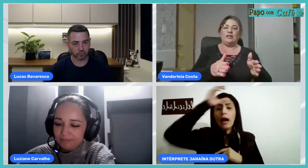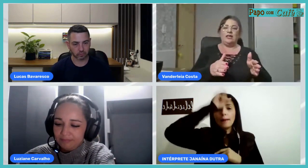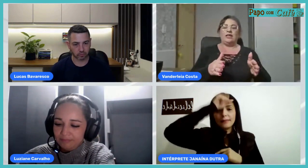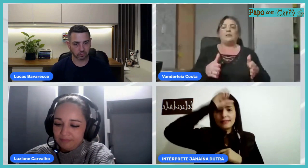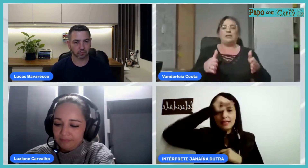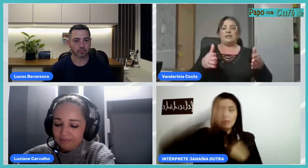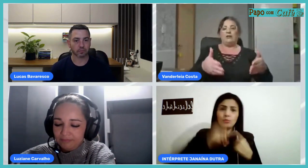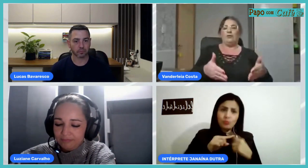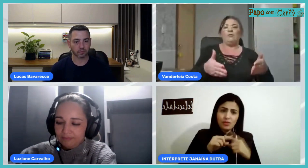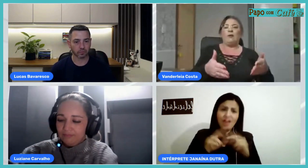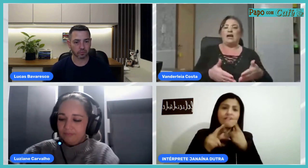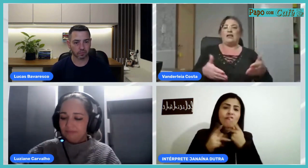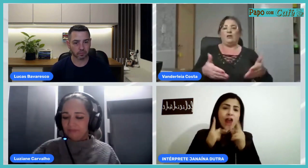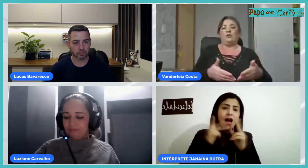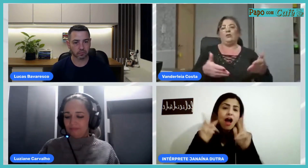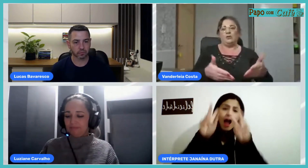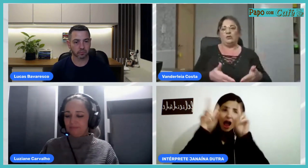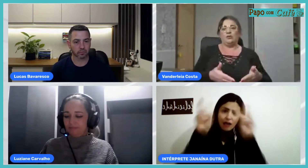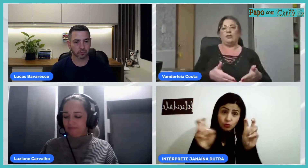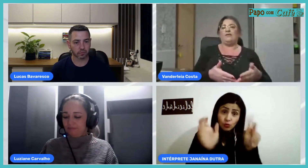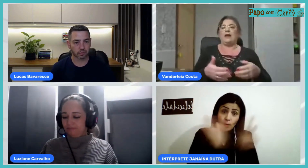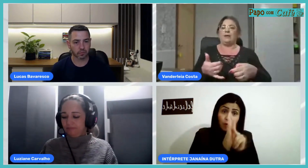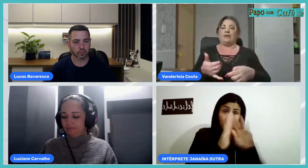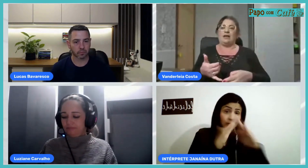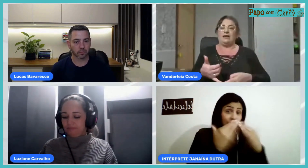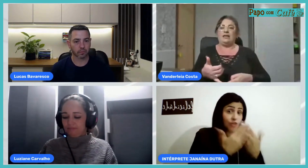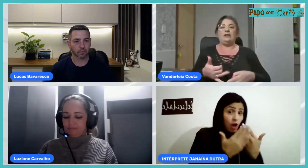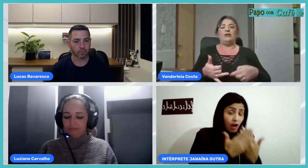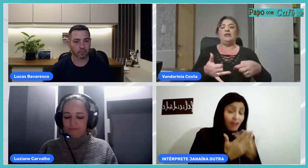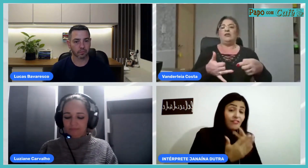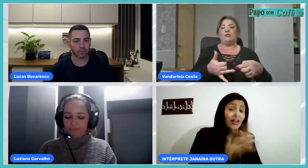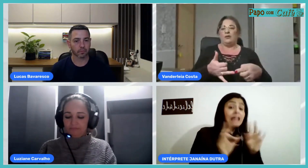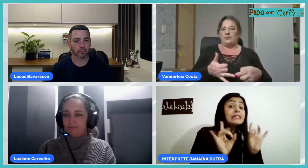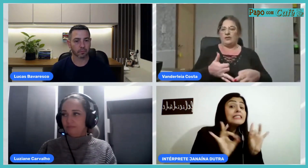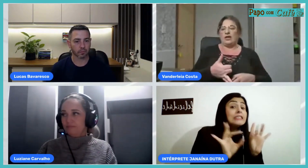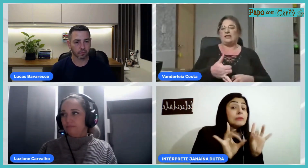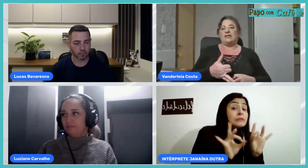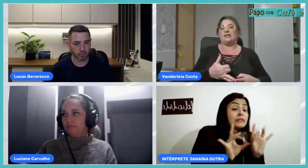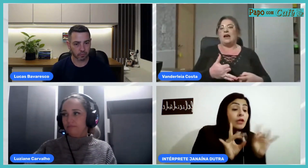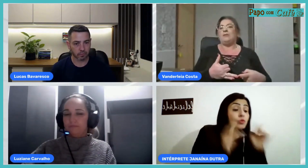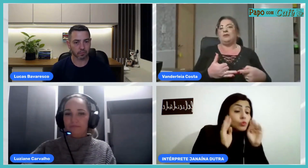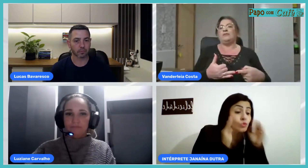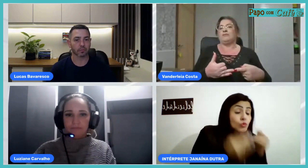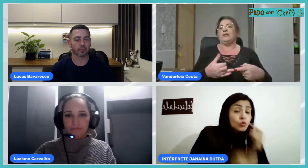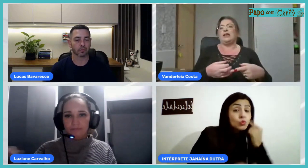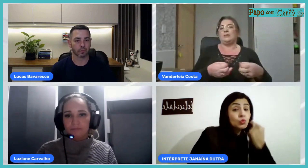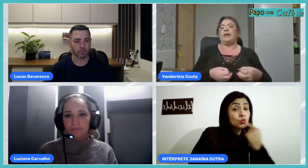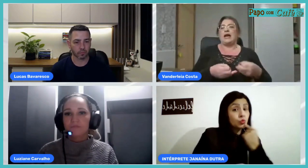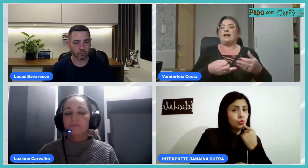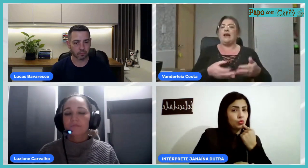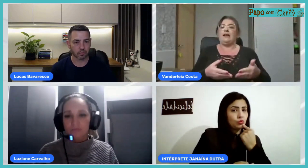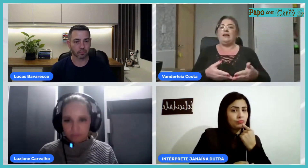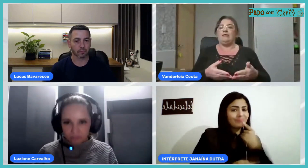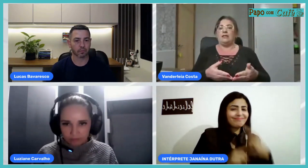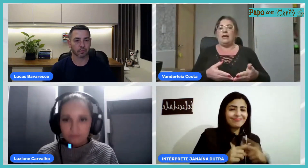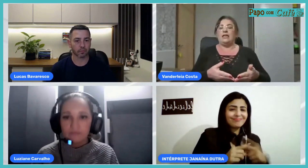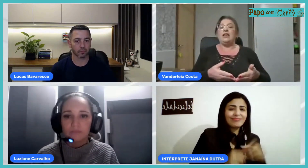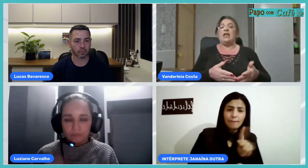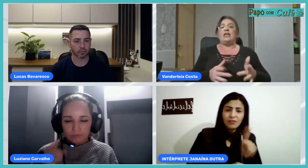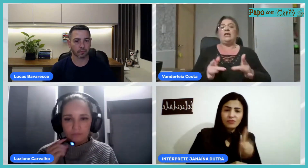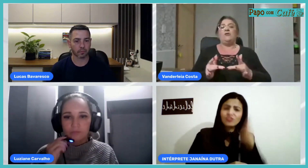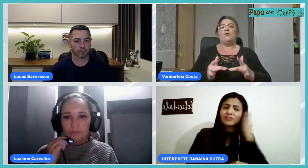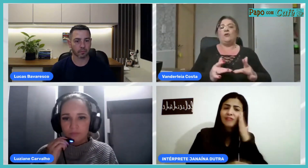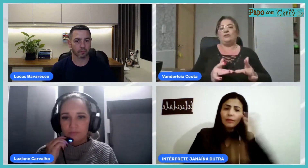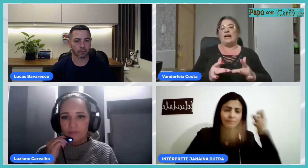escola, específico para o surdo, que vai aprender a língua, com profissionais que saibam, né, explicar na língua